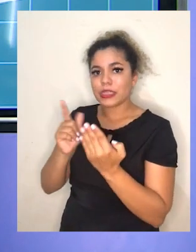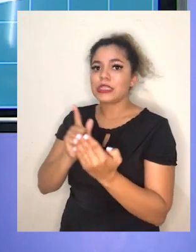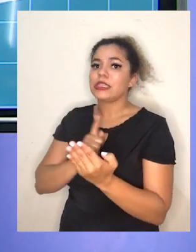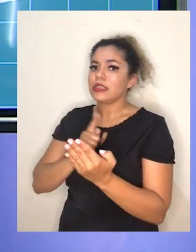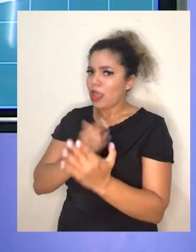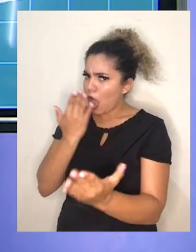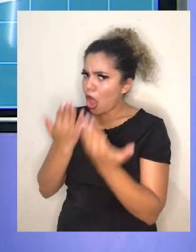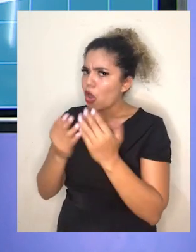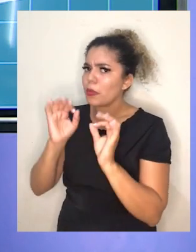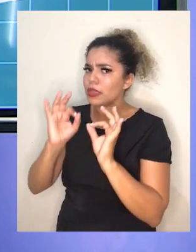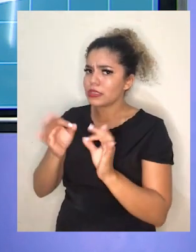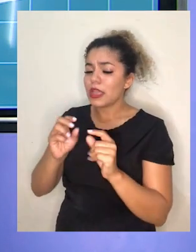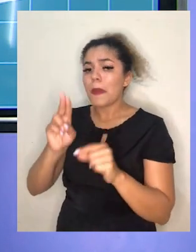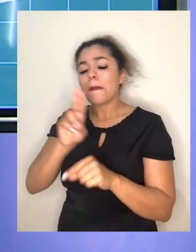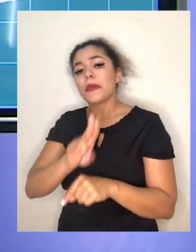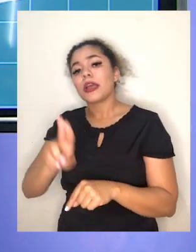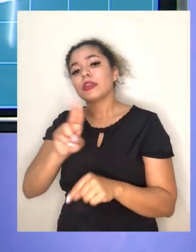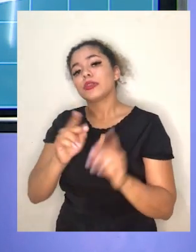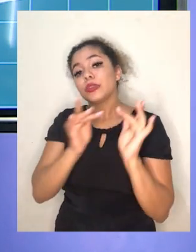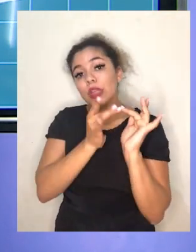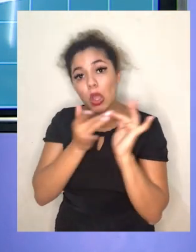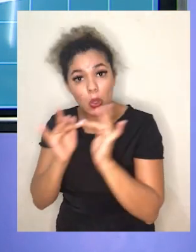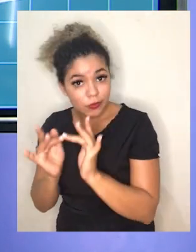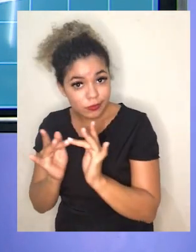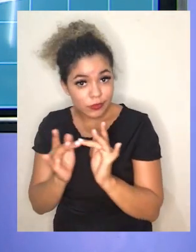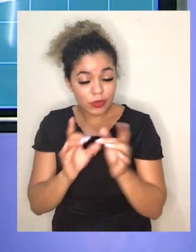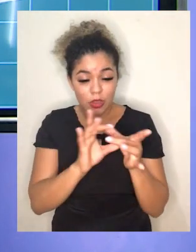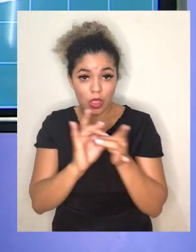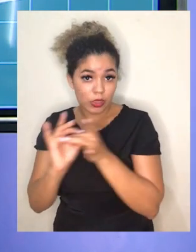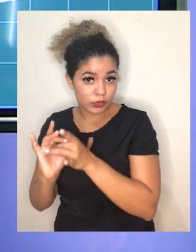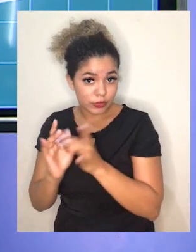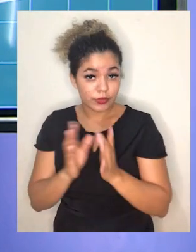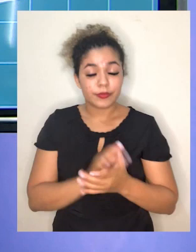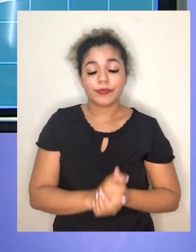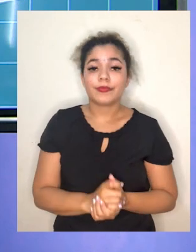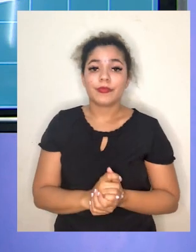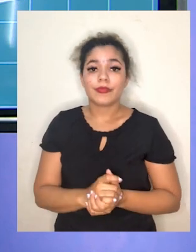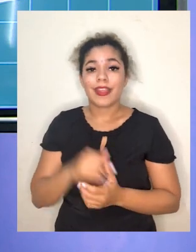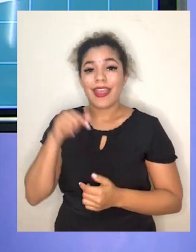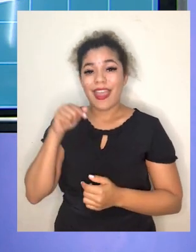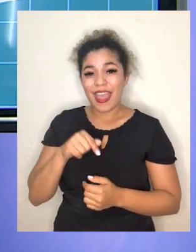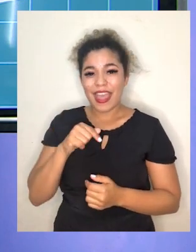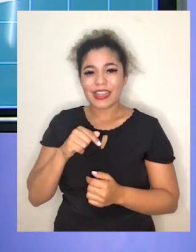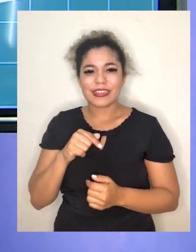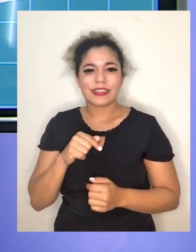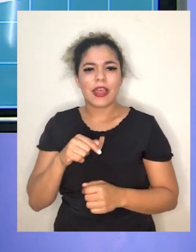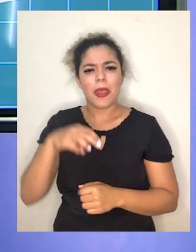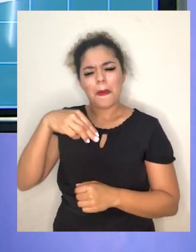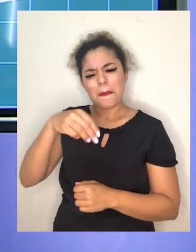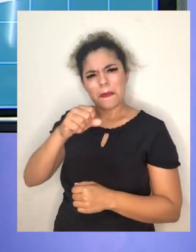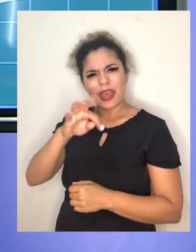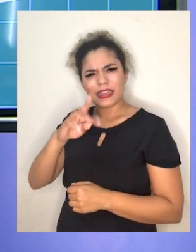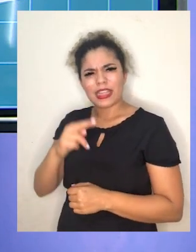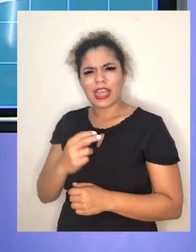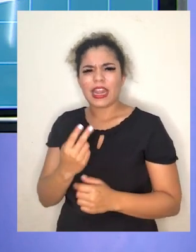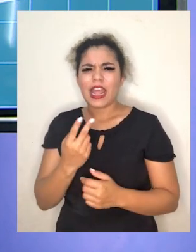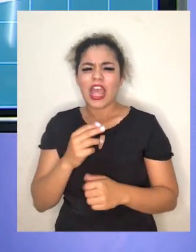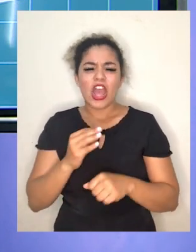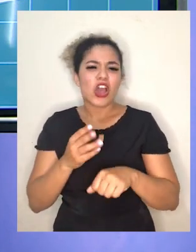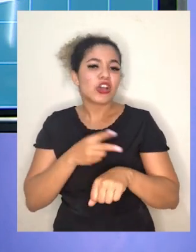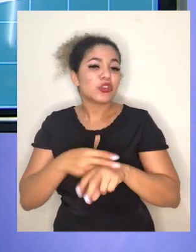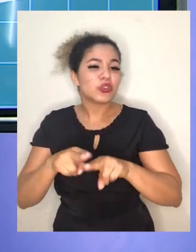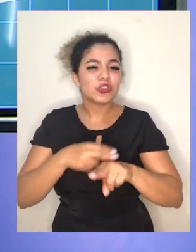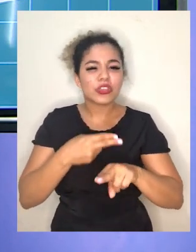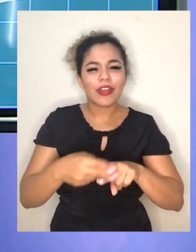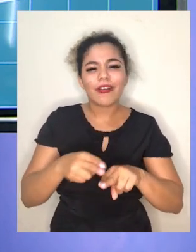comparação é uma comparação com o uso de conectivos. Essa matéria é um